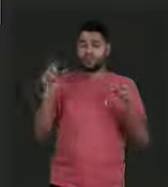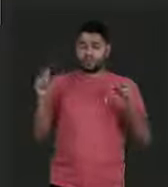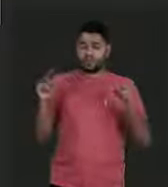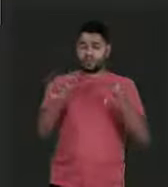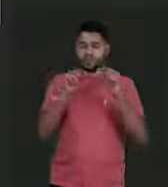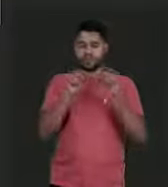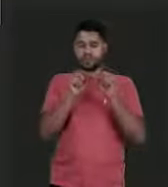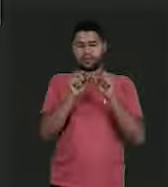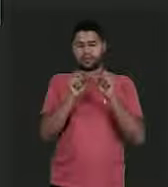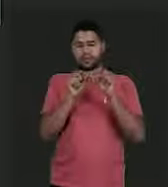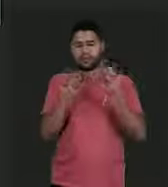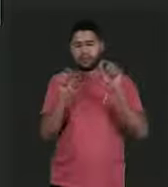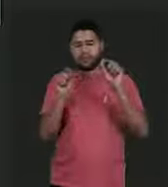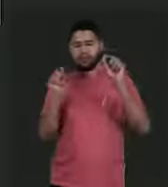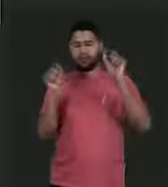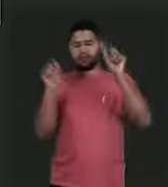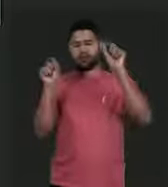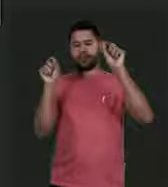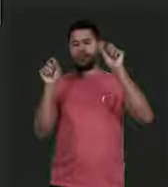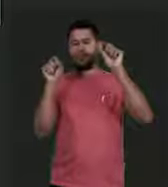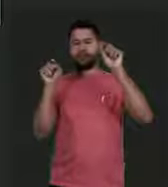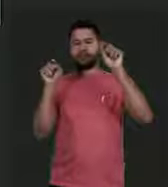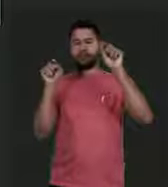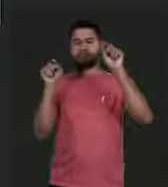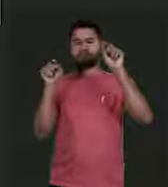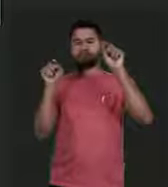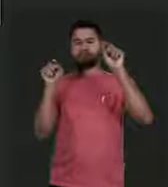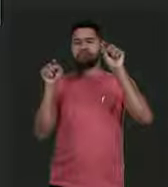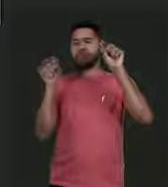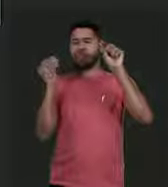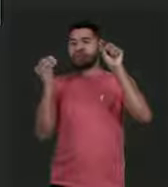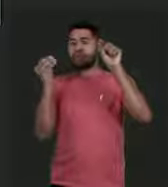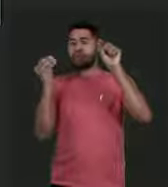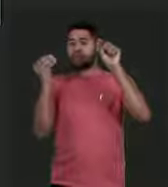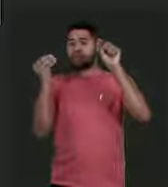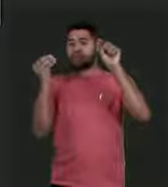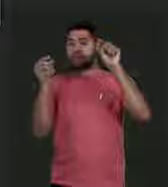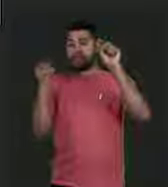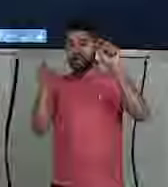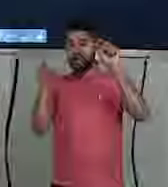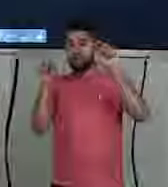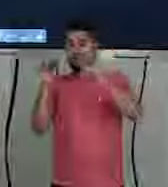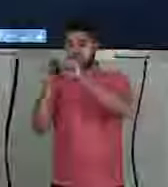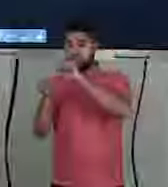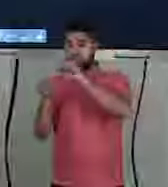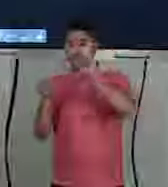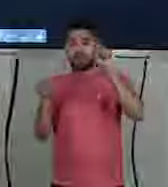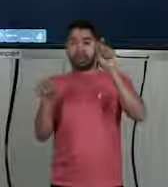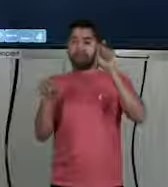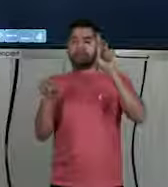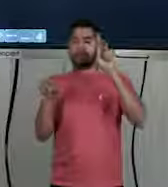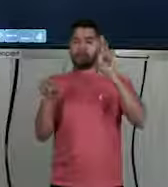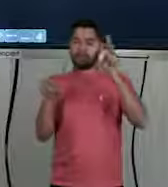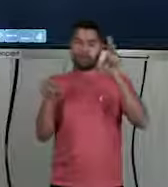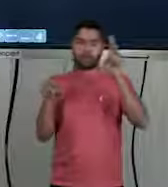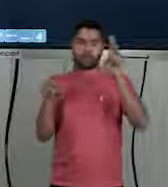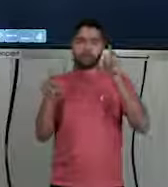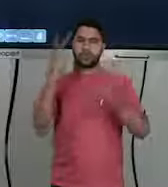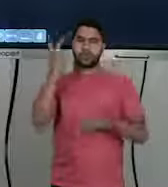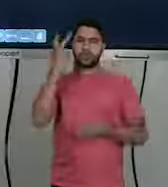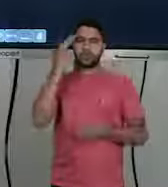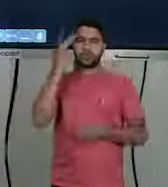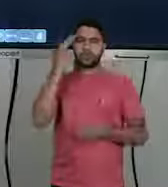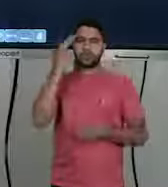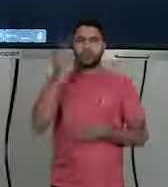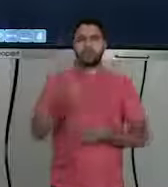diferentes, eu não vou comprometer aquela lâmpada ou aquele equipamento na qual está